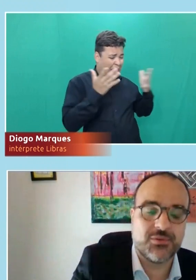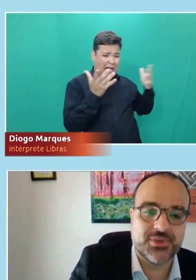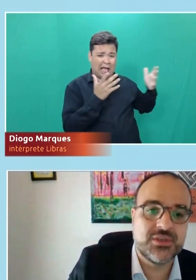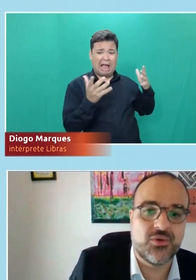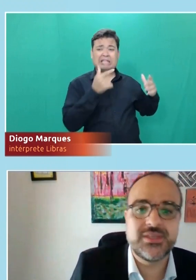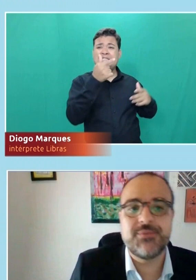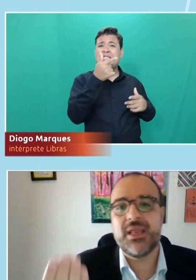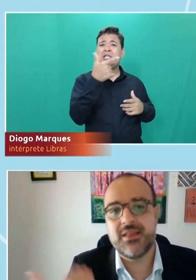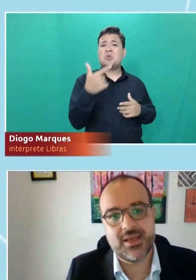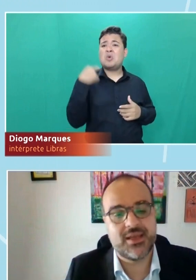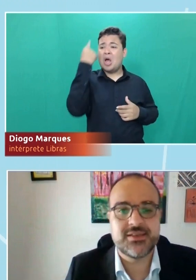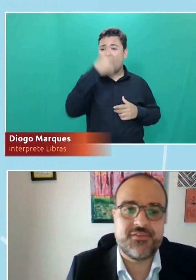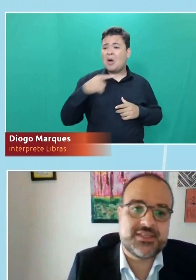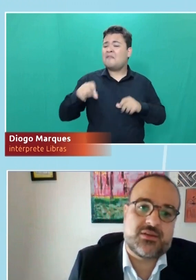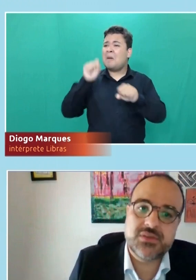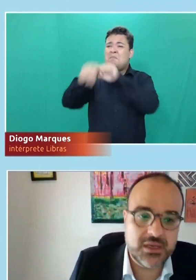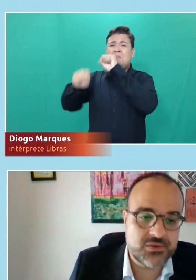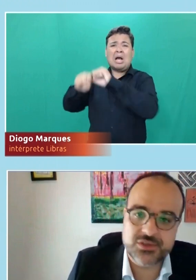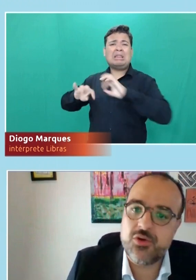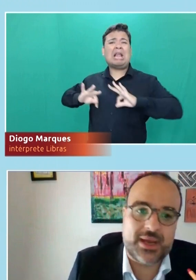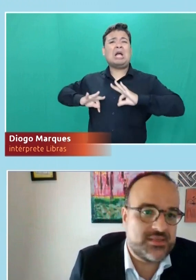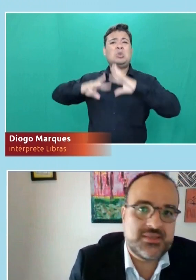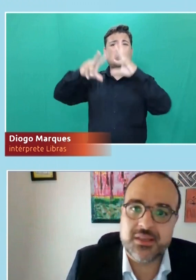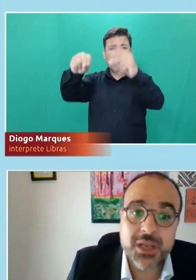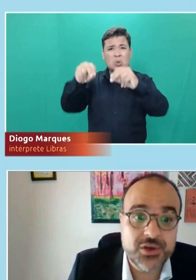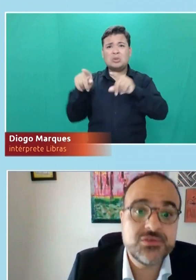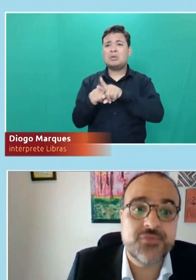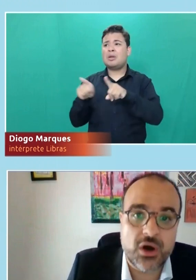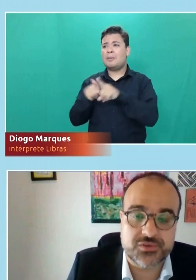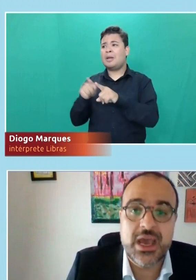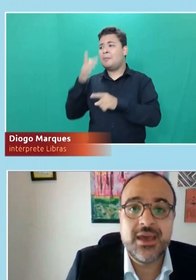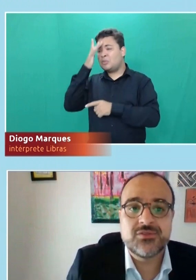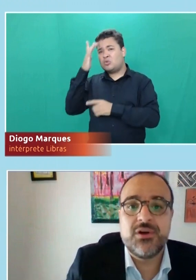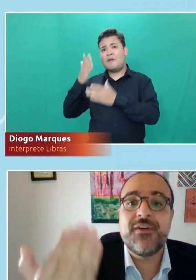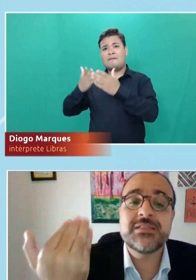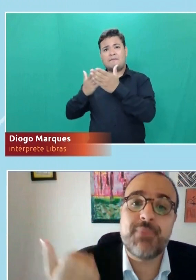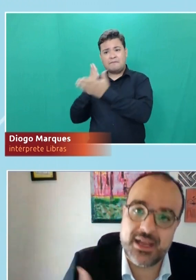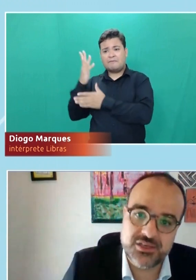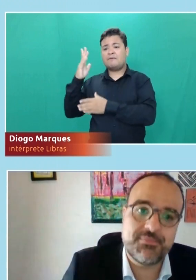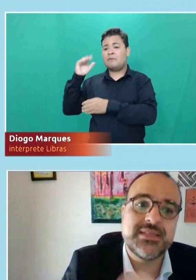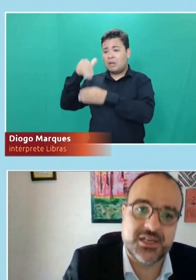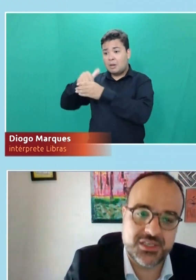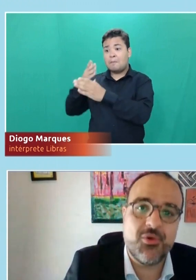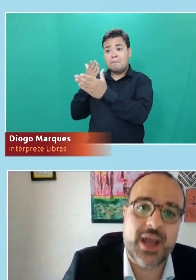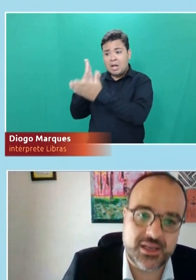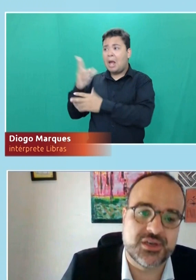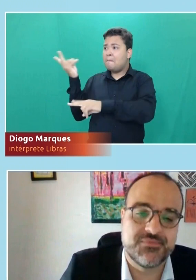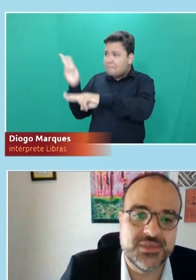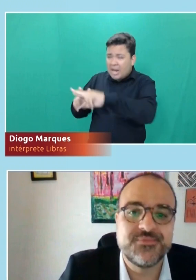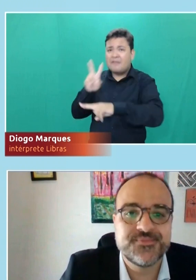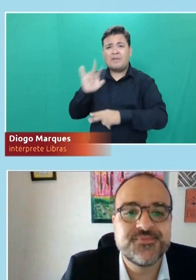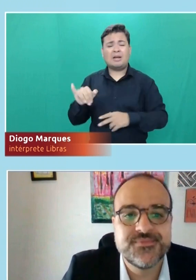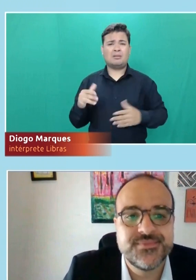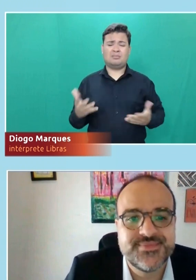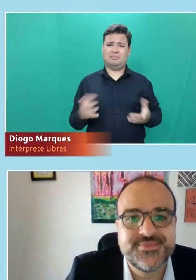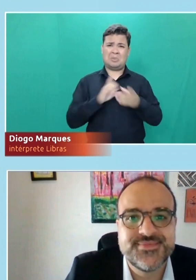vão matar seus opositores e prender aqueles que venceram as eleições com mais de 60 milhões dos votos. Isso não faz parte da paisagem